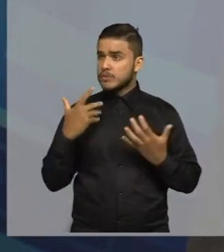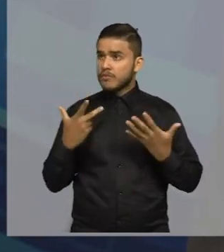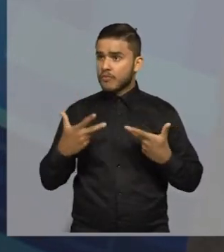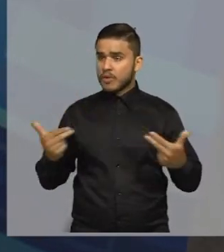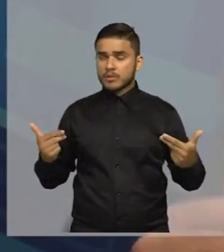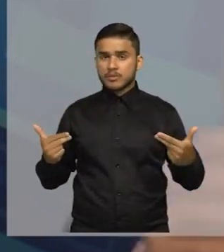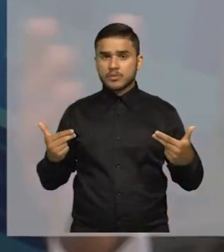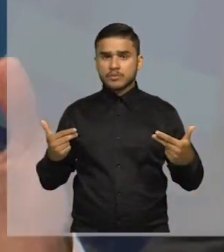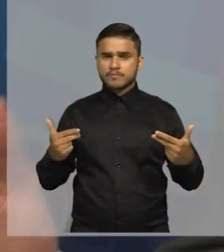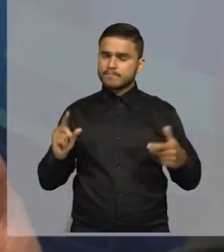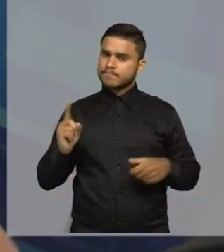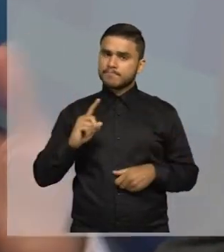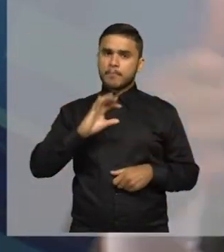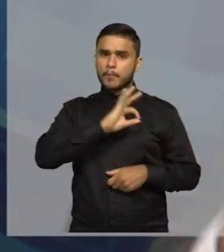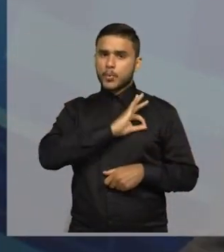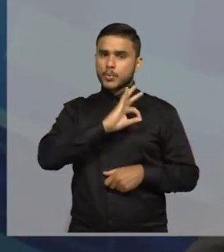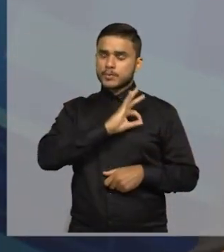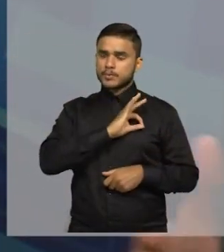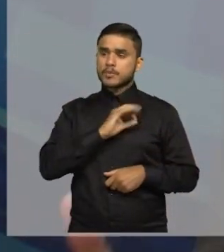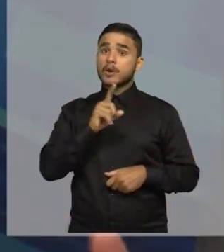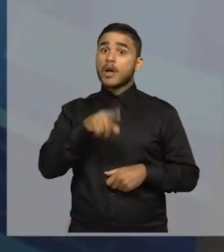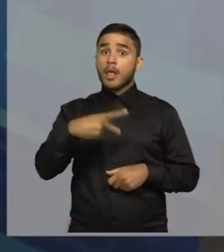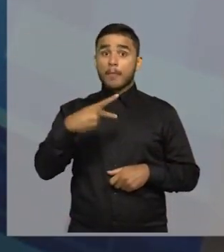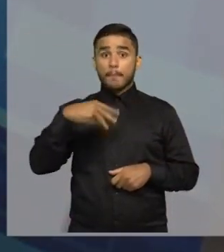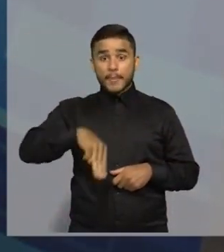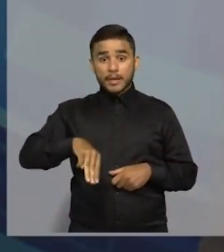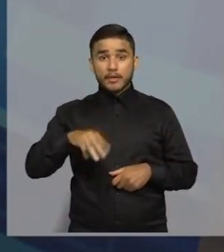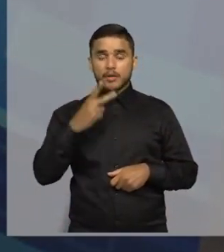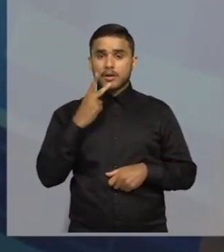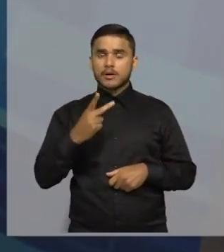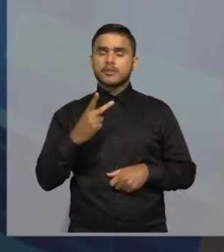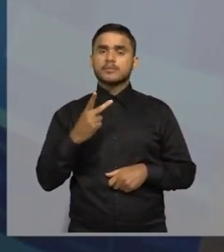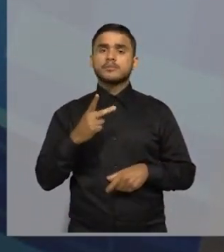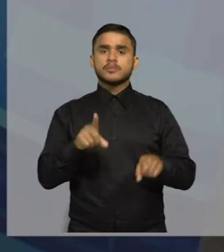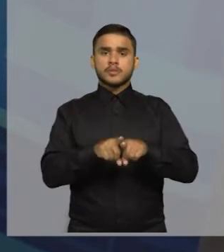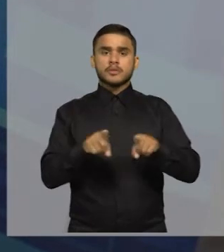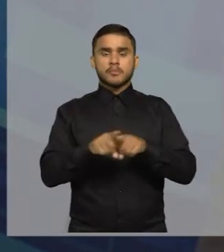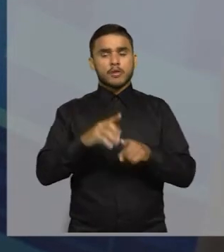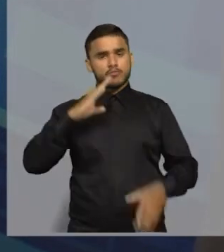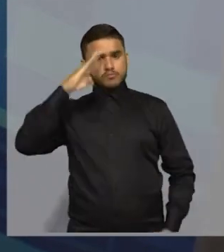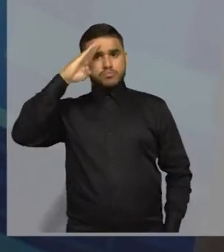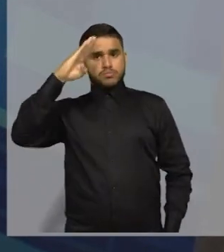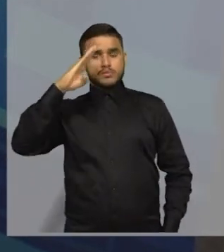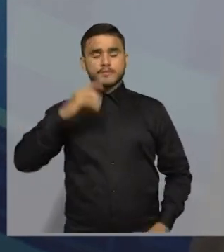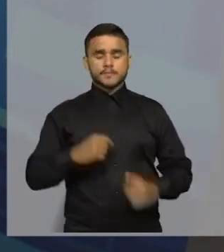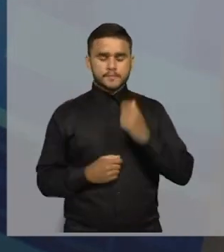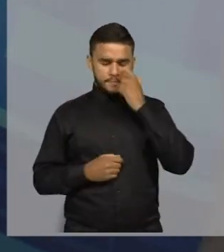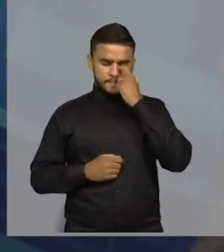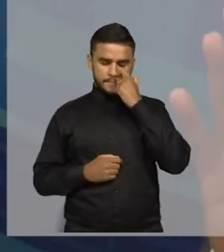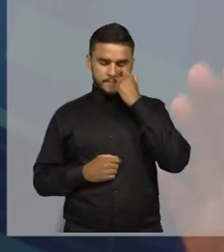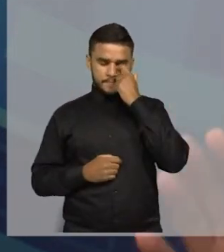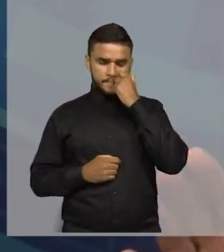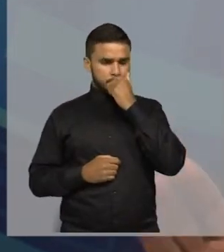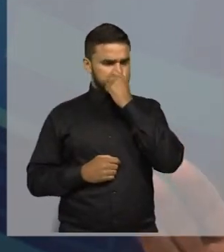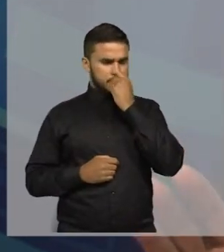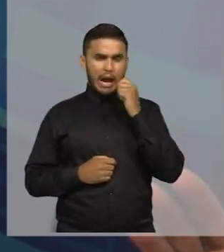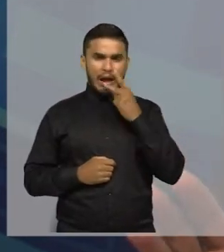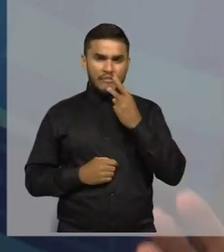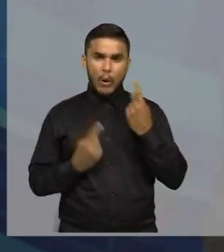não reivindicam isso, e também os militares que estão sendo chamados a fazer papel de policial. Eles não reivindicam isso para resolver